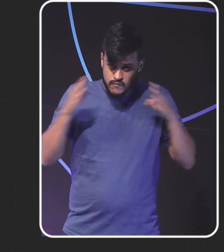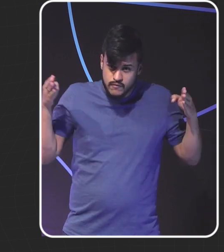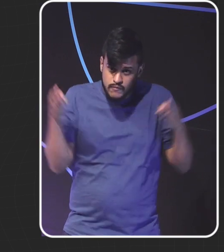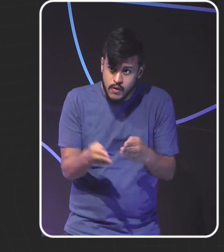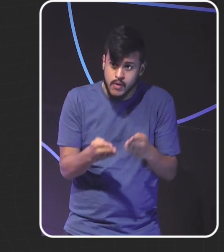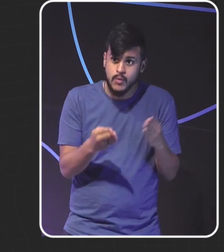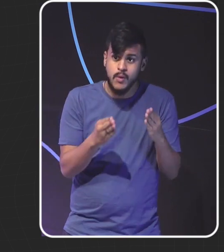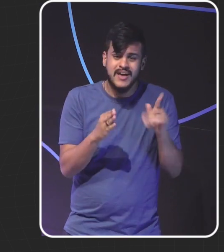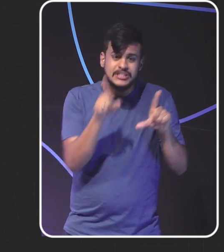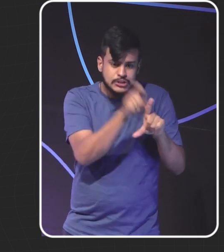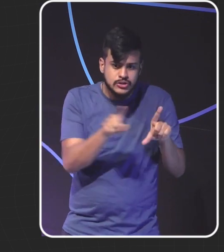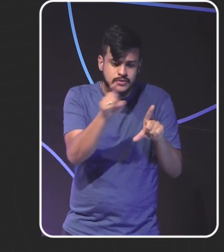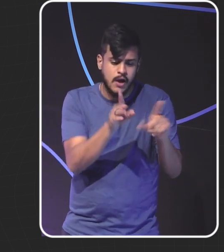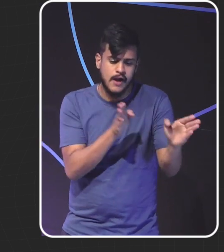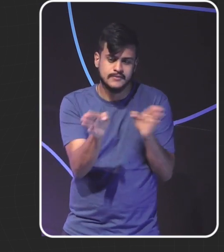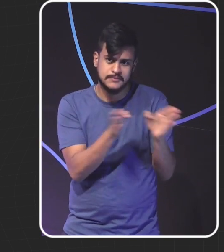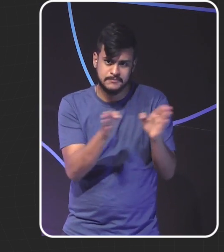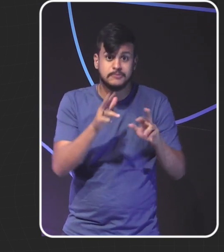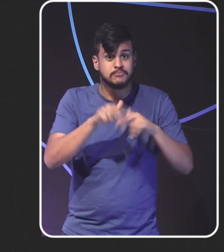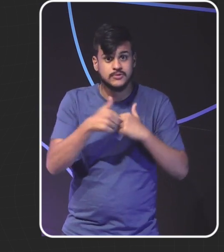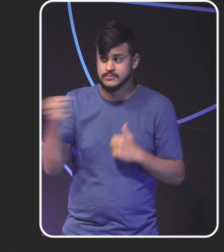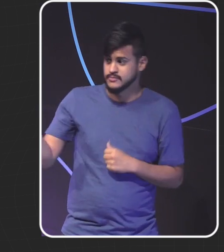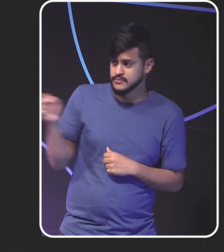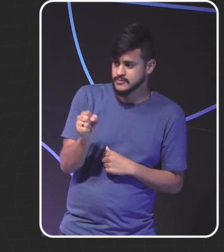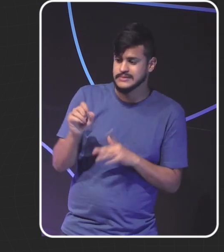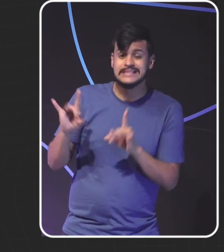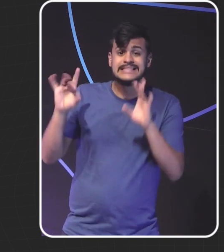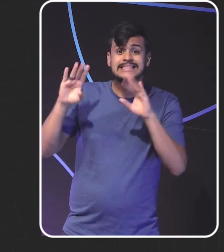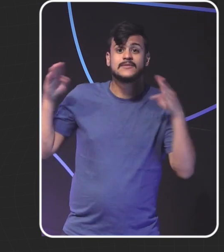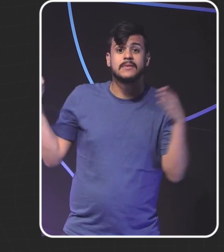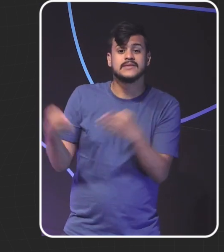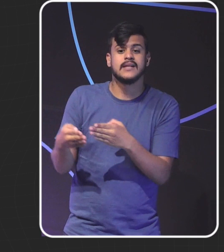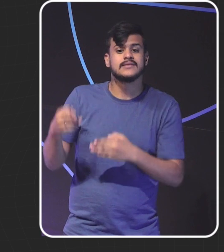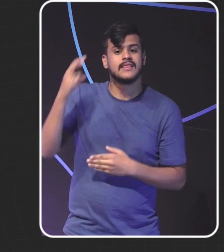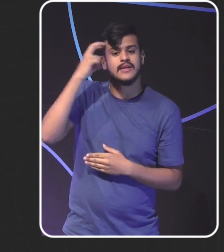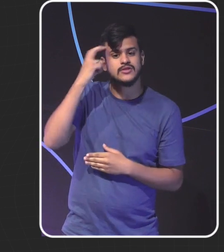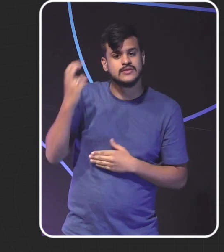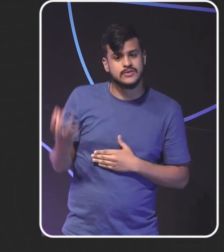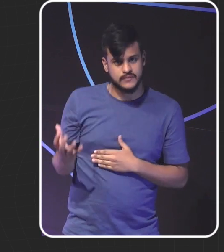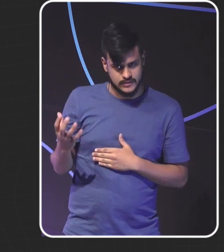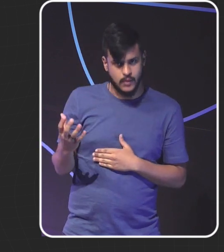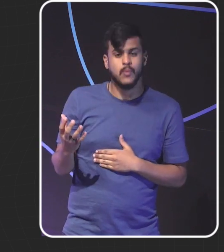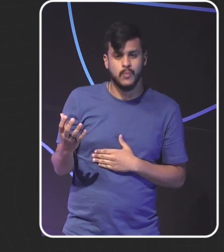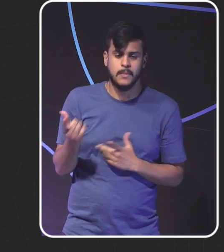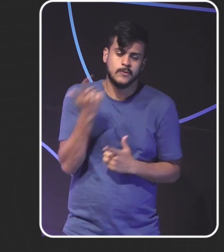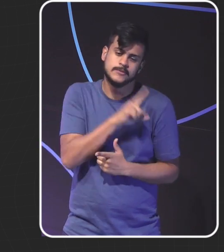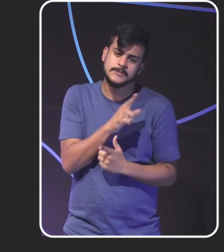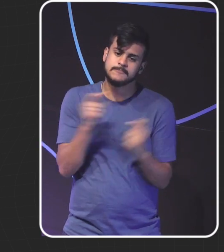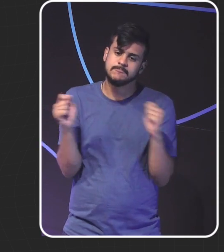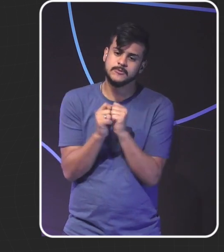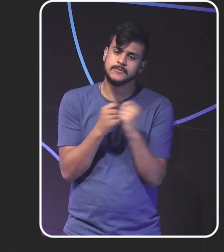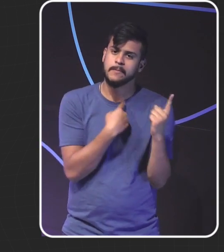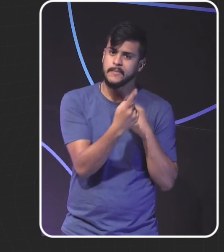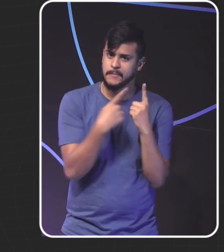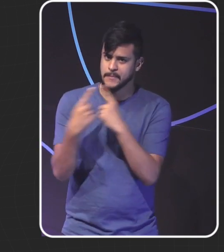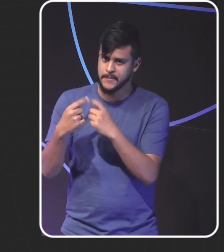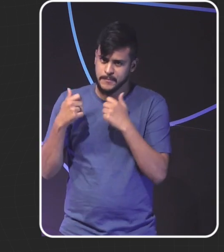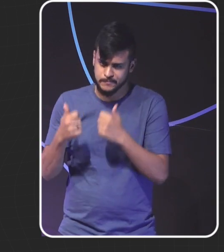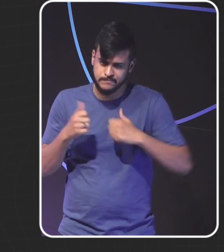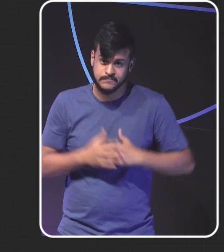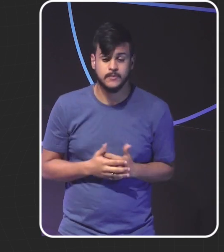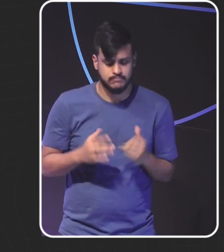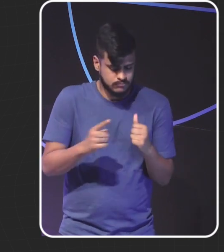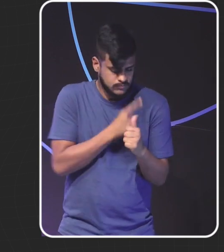isso que eu trouxe um especialista em inteligência artificial para a gente começar esse bate-papo. Então, para começar, acho que eu queria